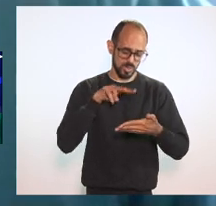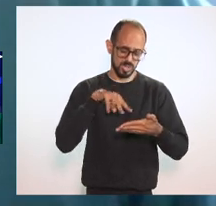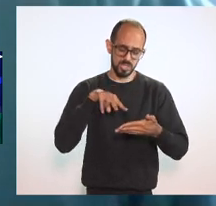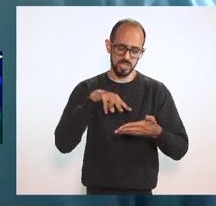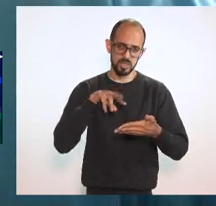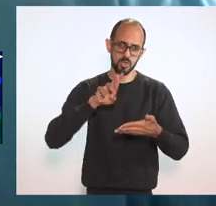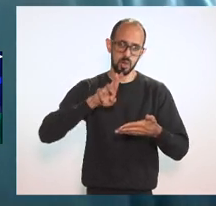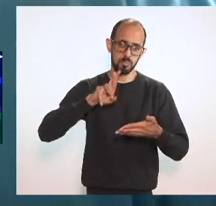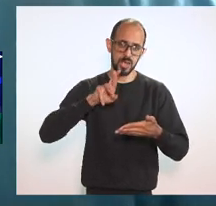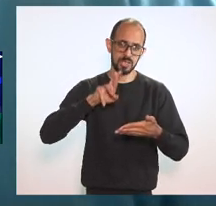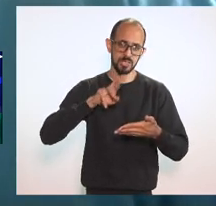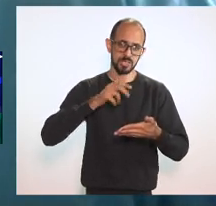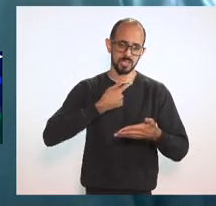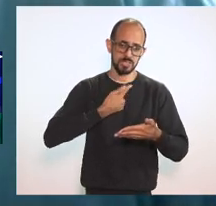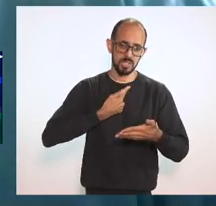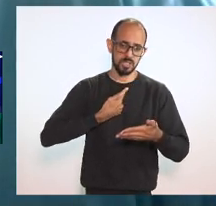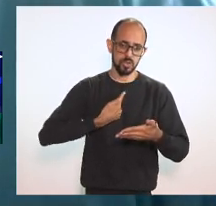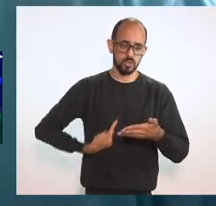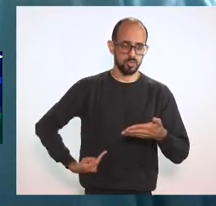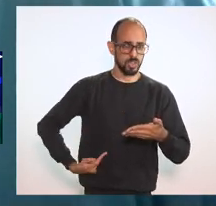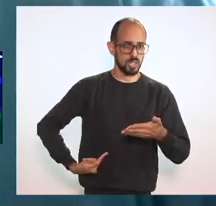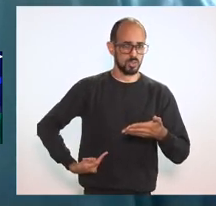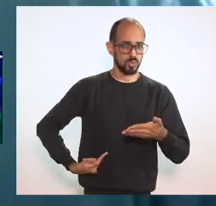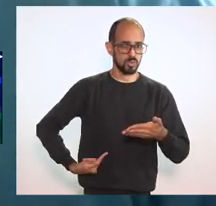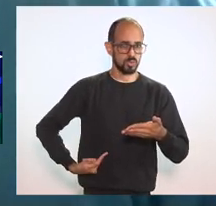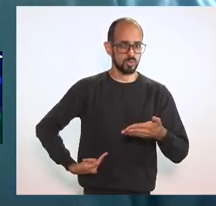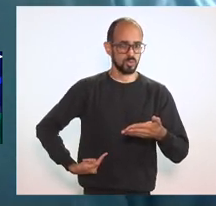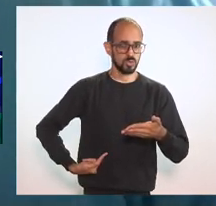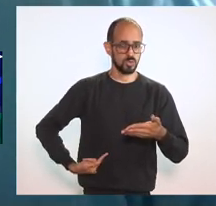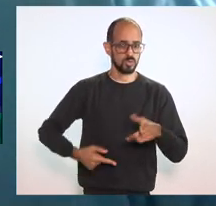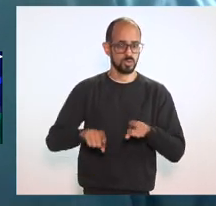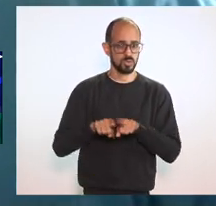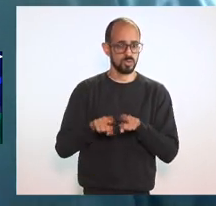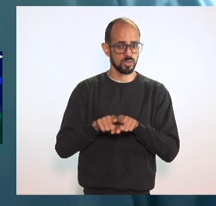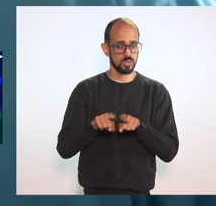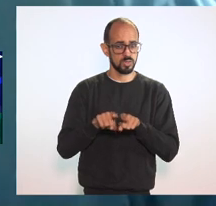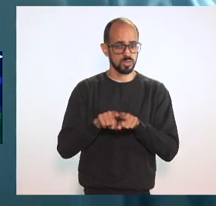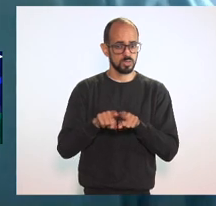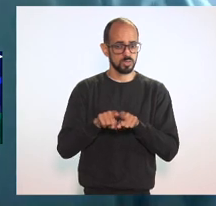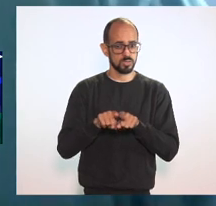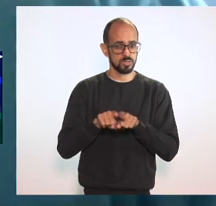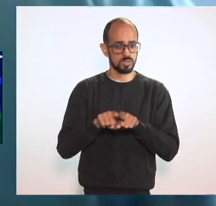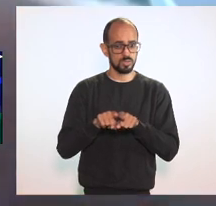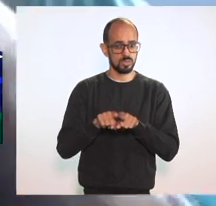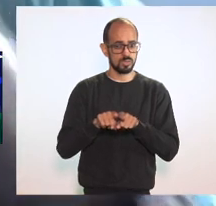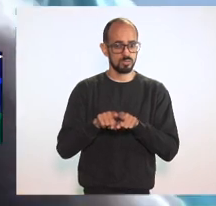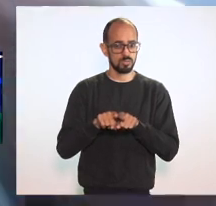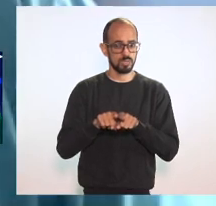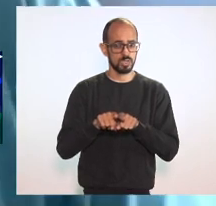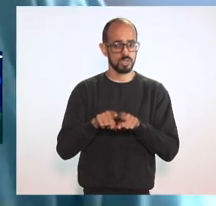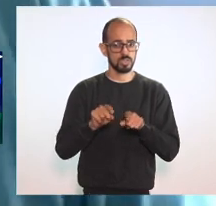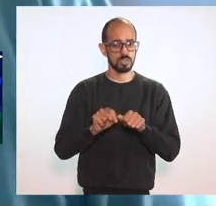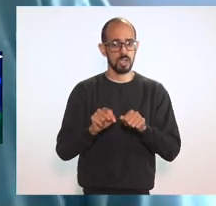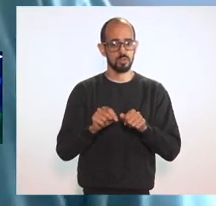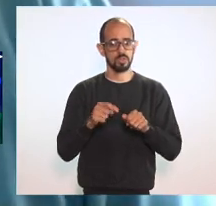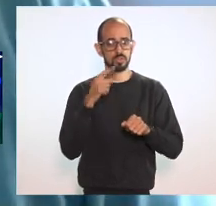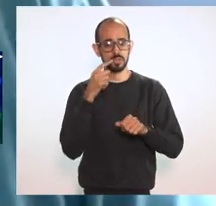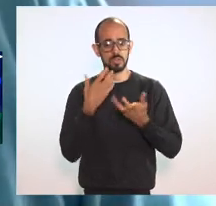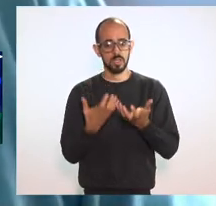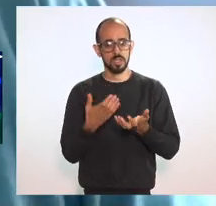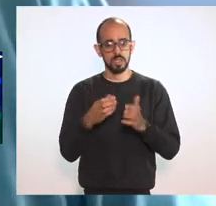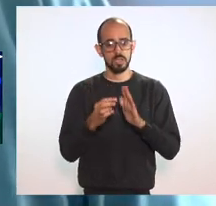Governador gosto de casa estava cogitando entrar com medidas contra as decisões dos prefeitos